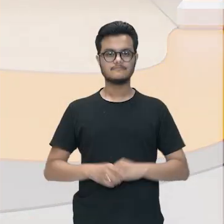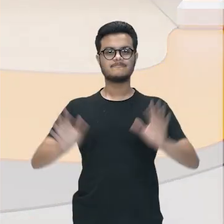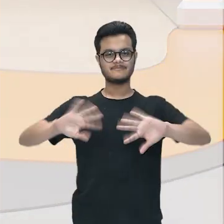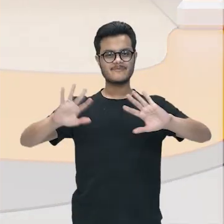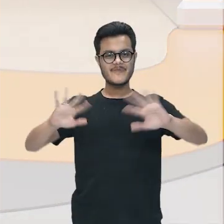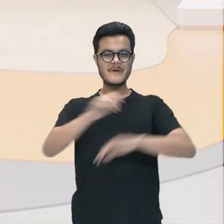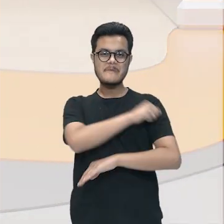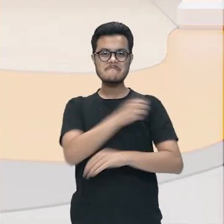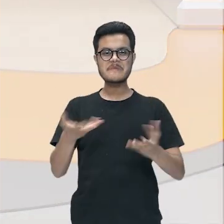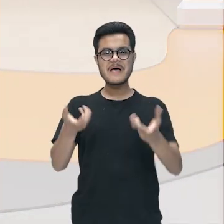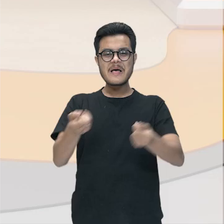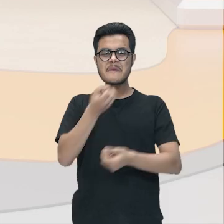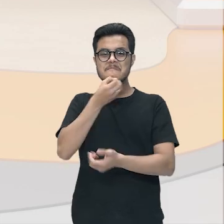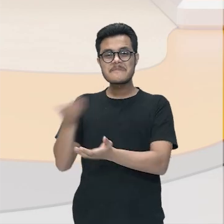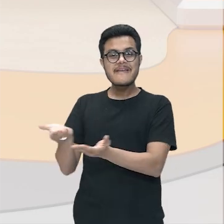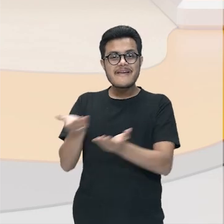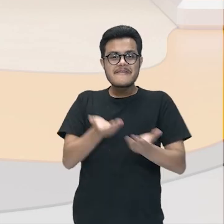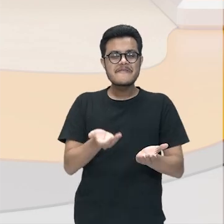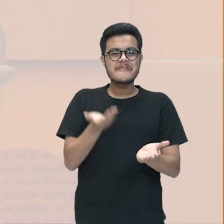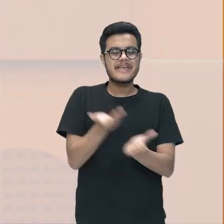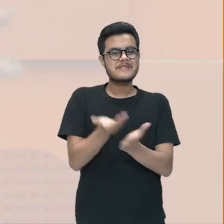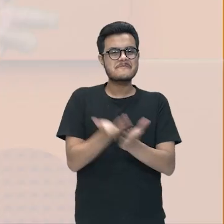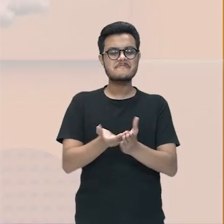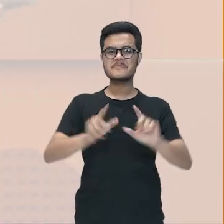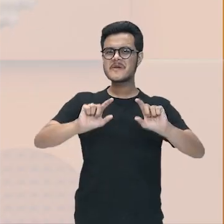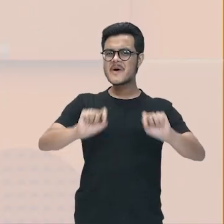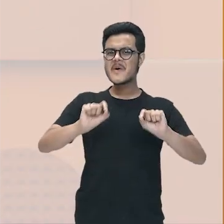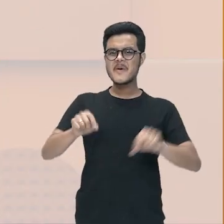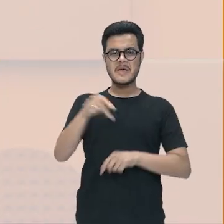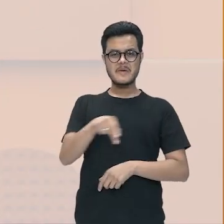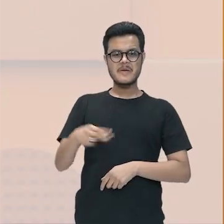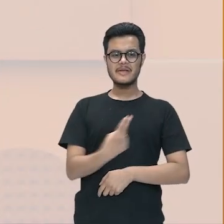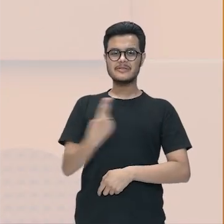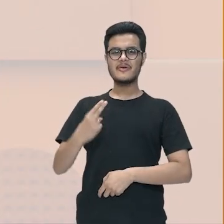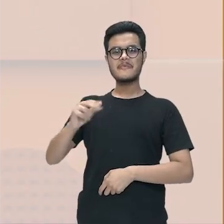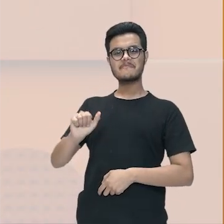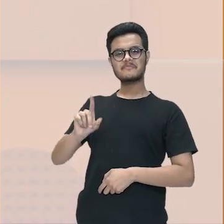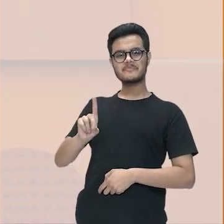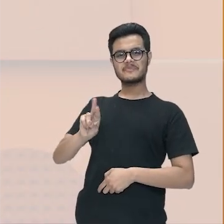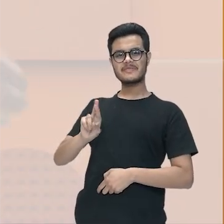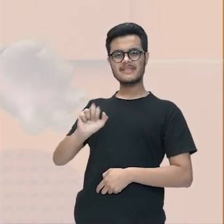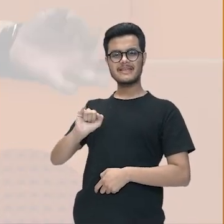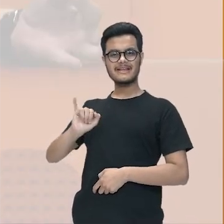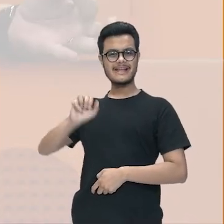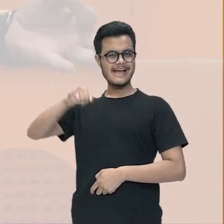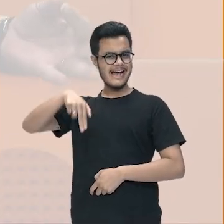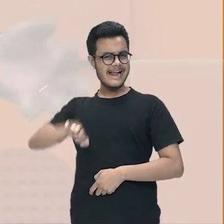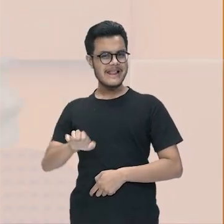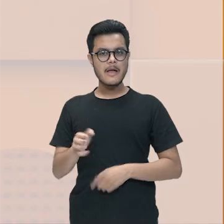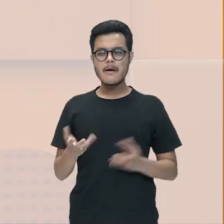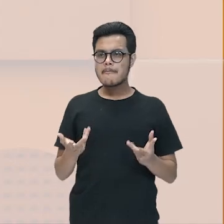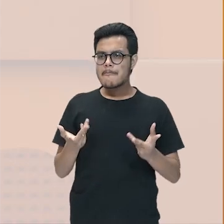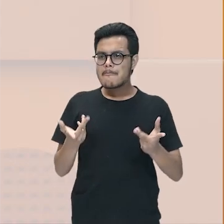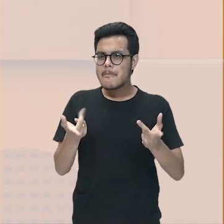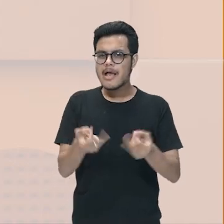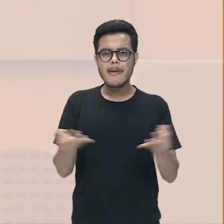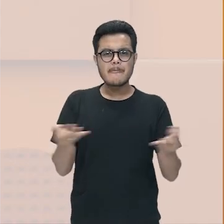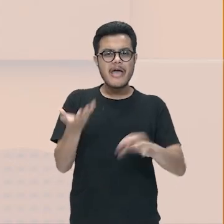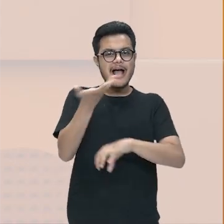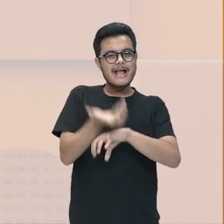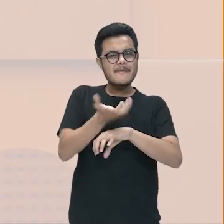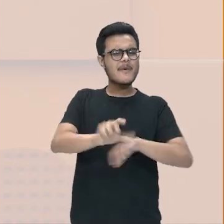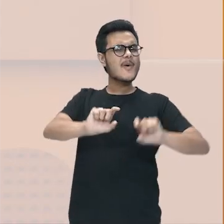meus queridos, sejam bem-vindos a mais uma aula. Eu sou a professora Adriana Cabral, do melhor componente que é, então, o componente